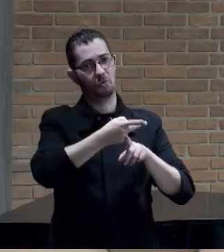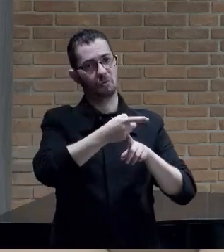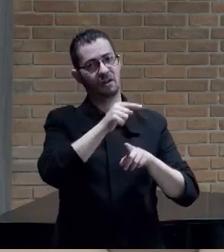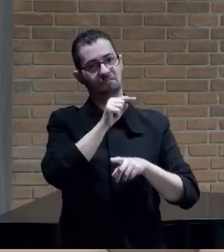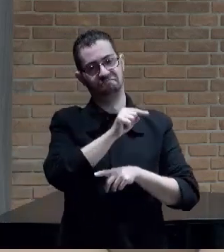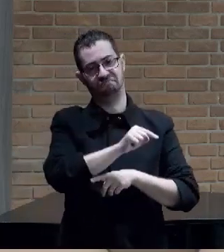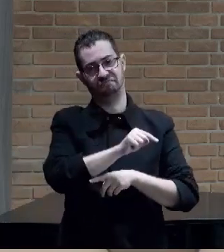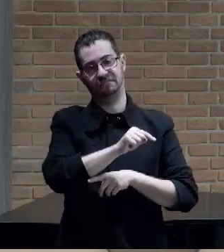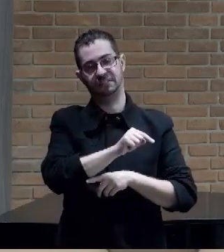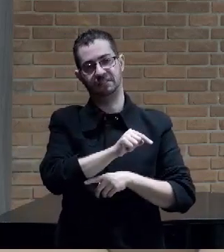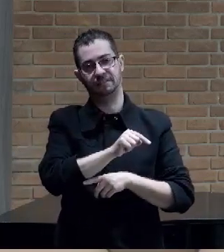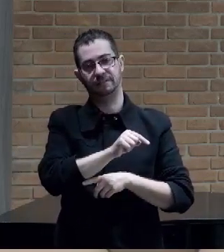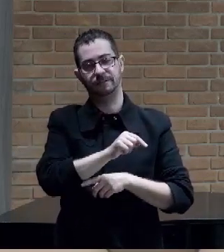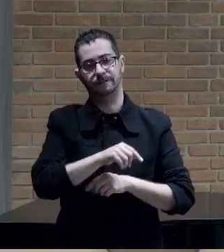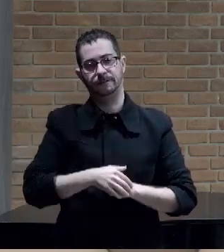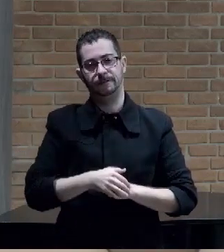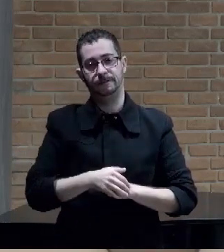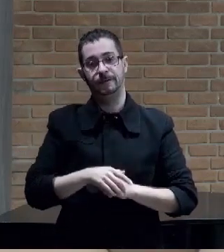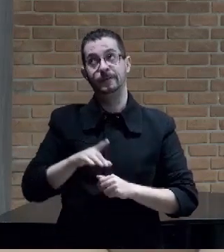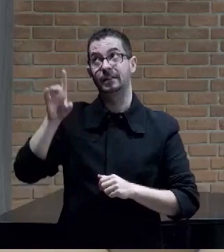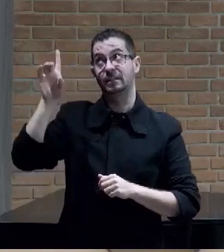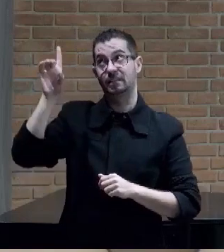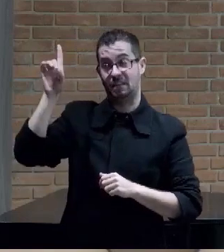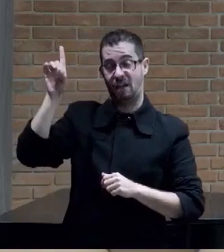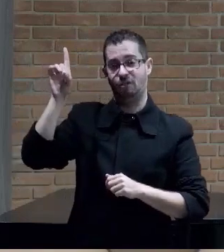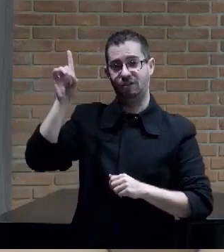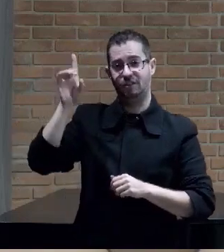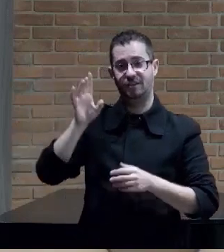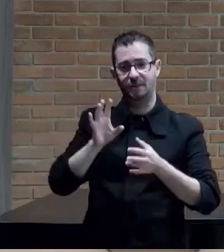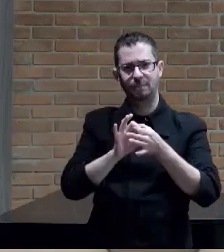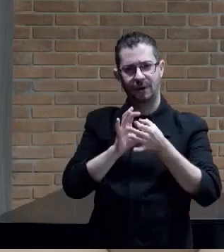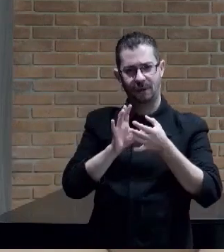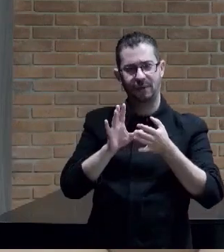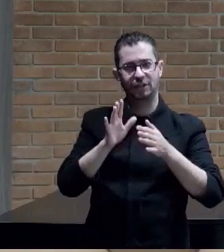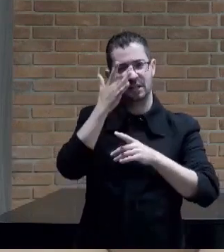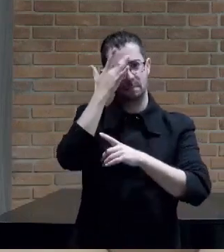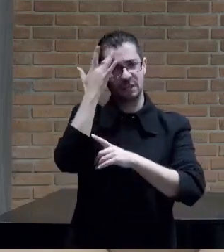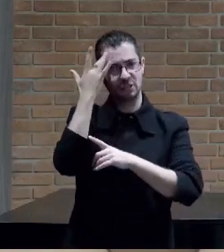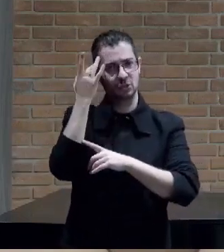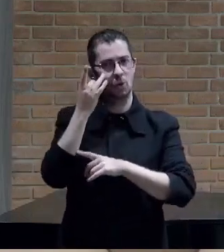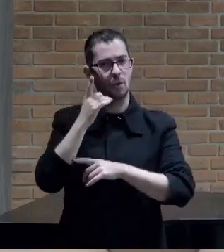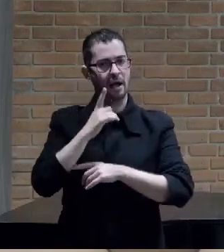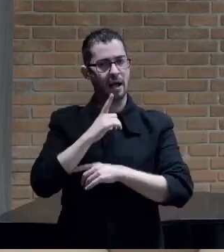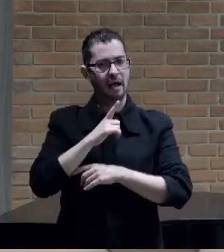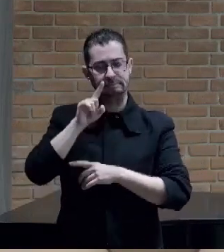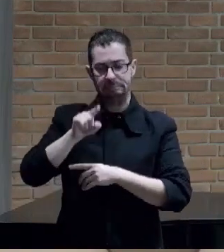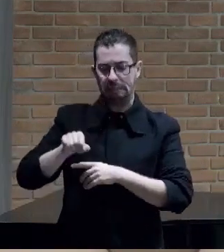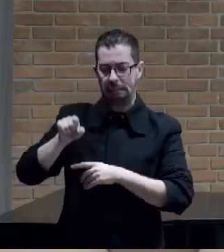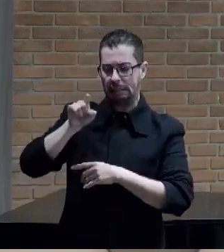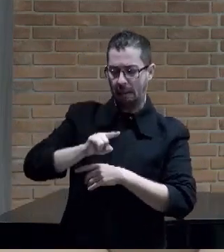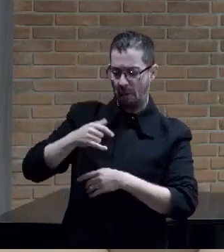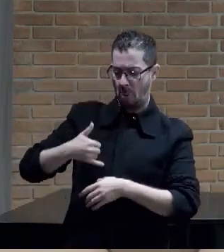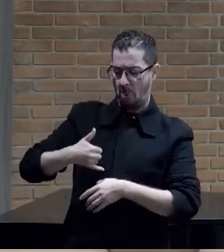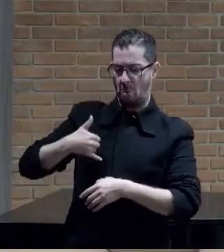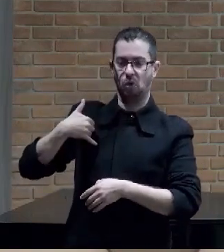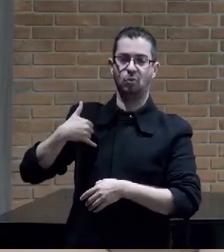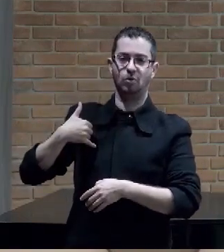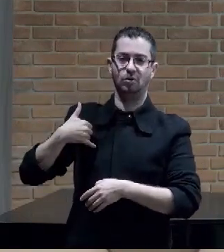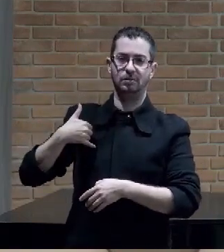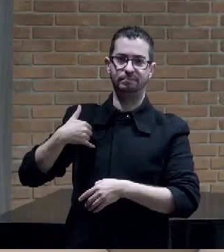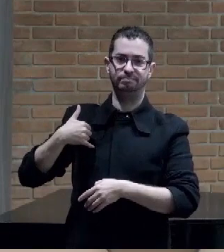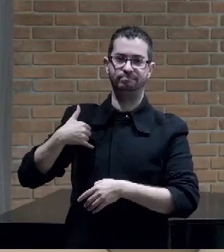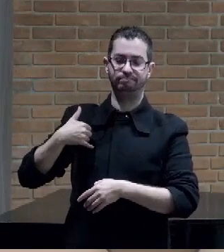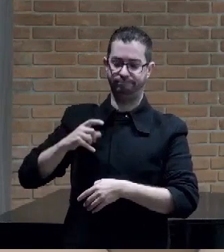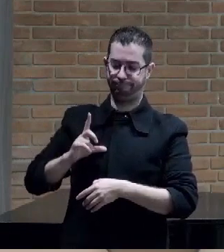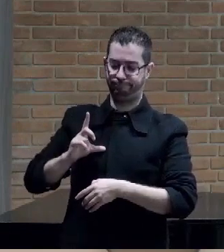Num determinado momento, Deus permite que a pessoa afaste-se do orgulho próprio e te procure, para que